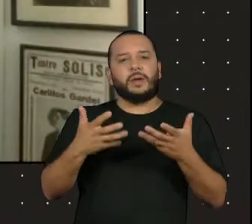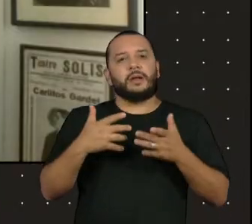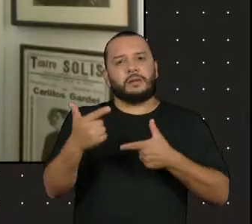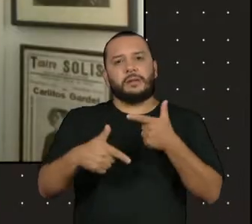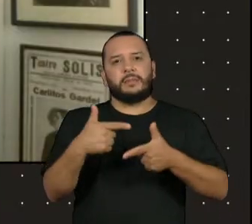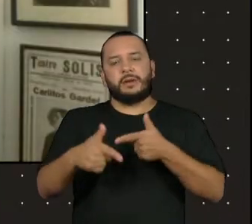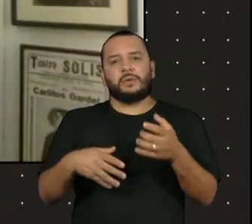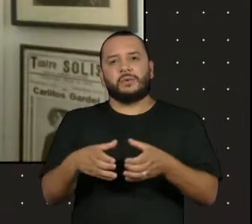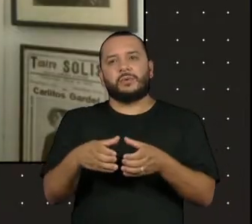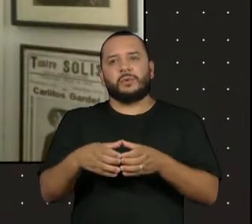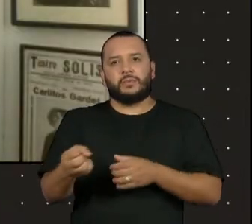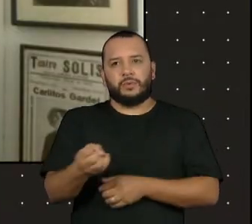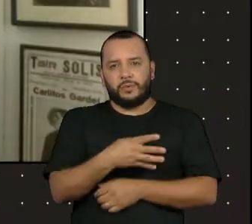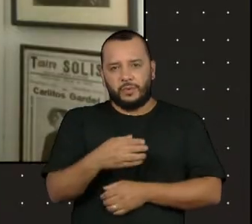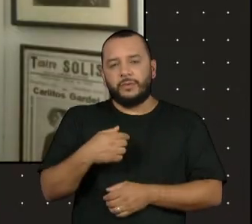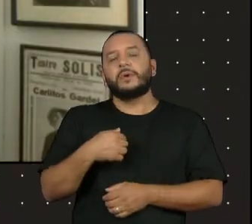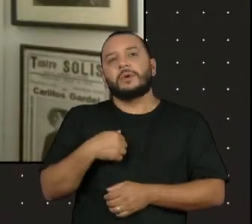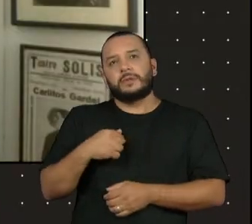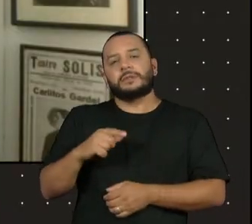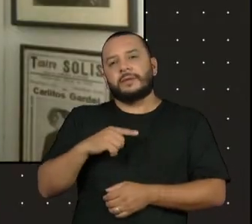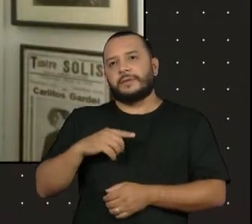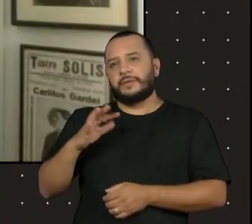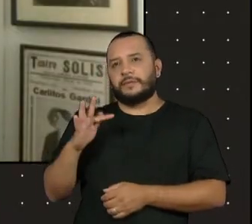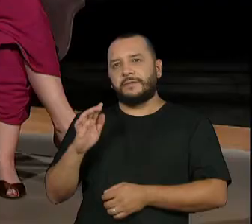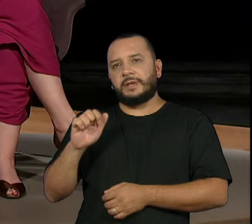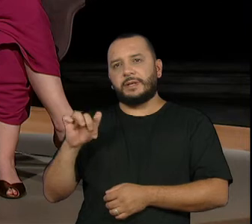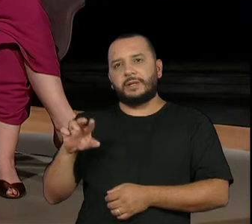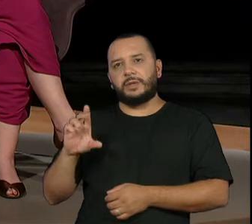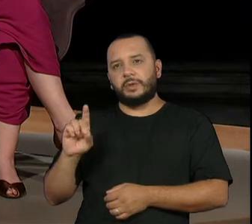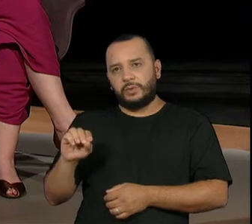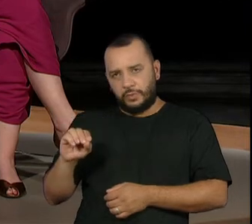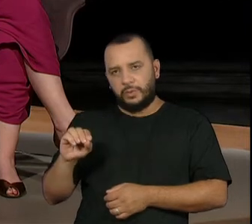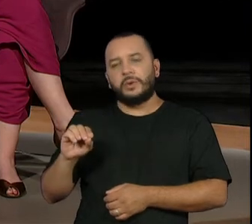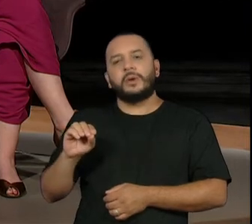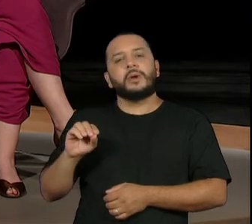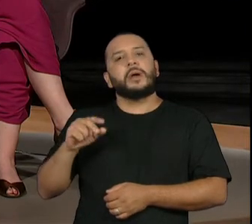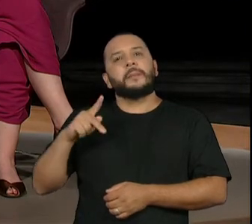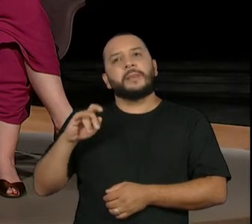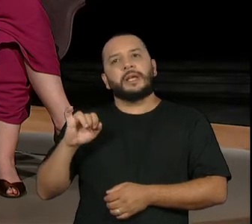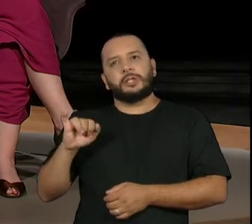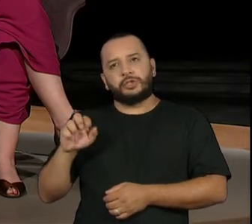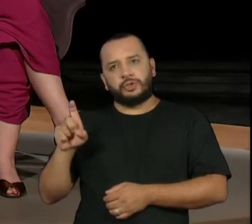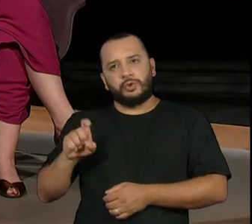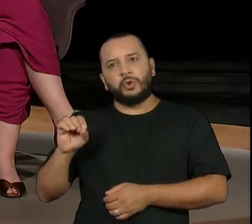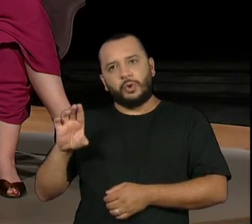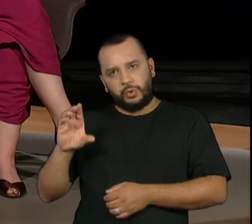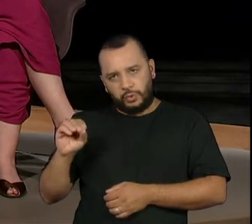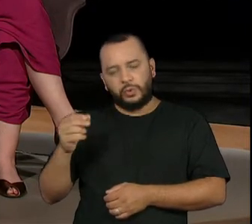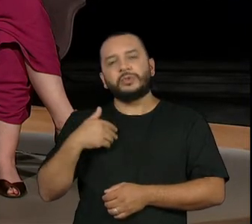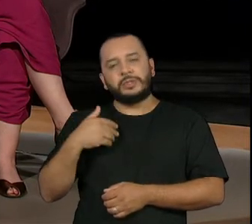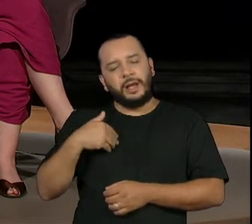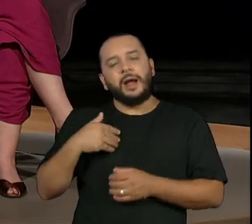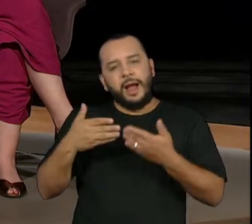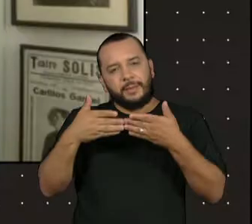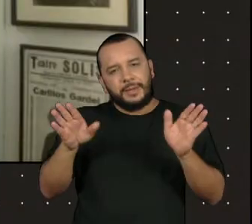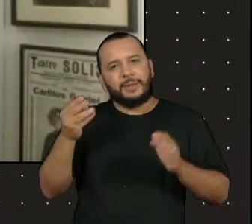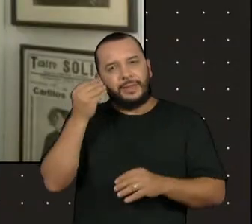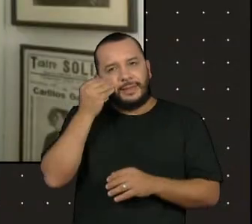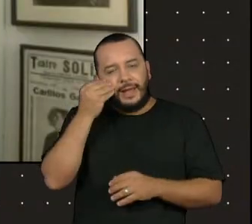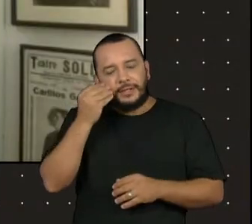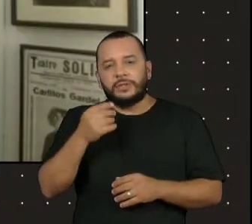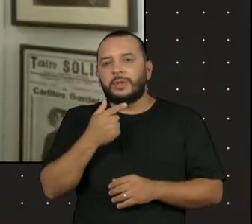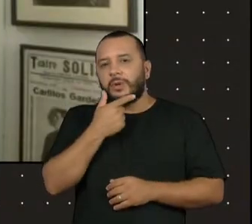novas, o Fernando Peixoto abriu testes para o Calabar do Chico Buarque, né? Importante dizer que é do